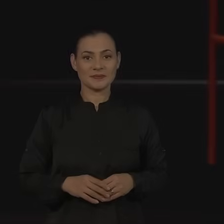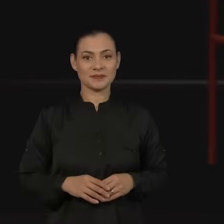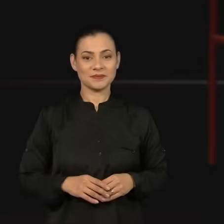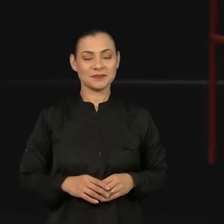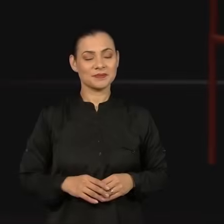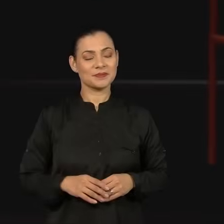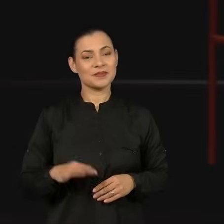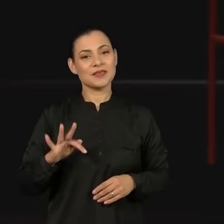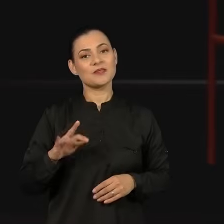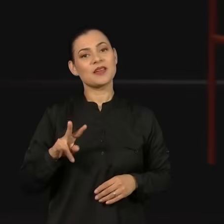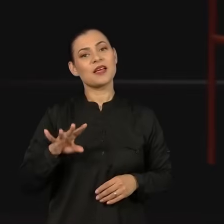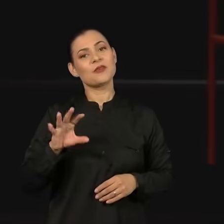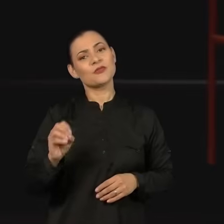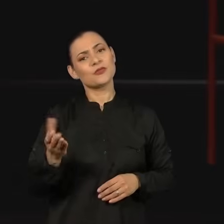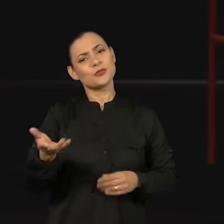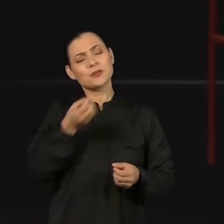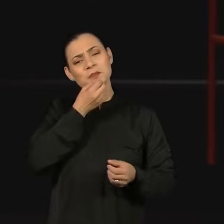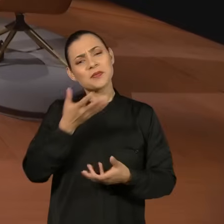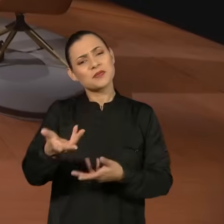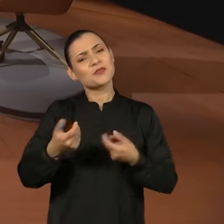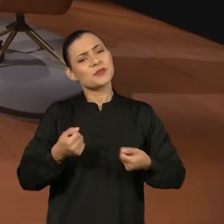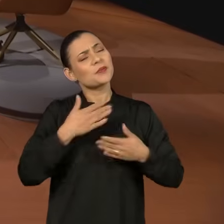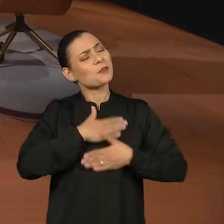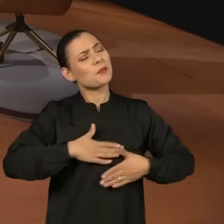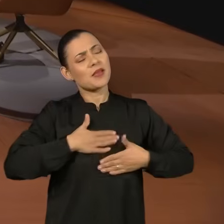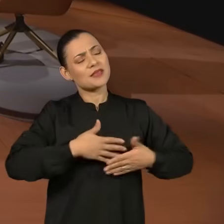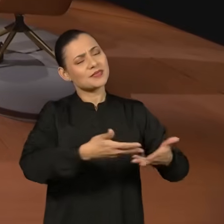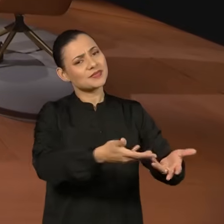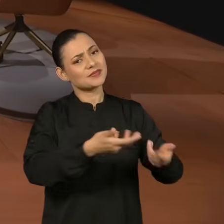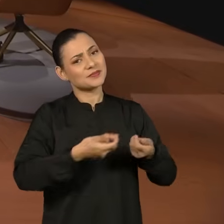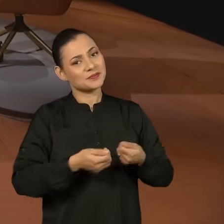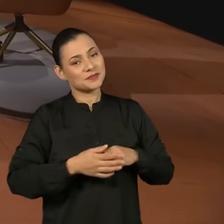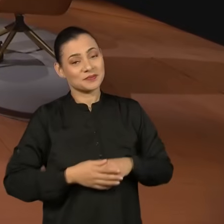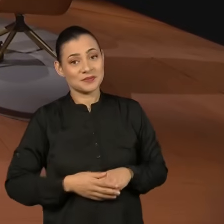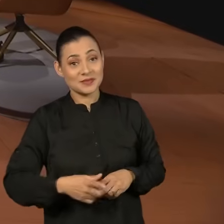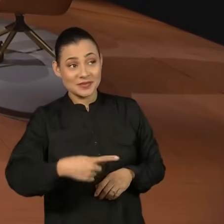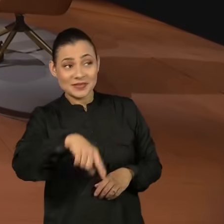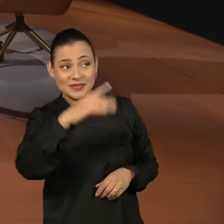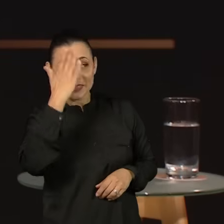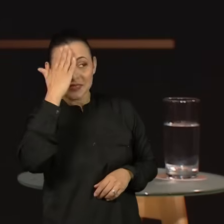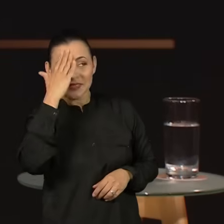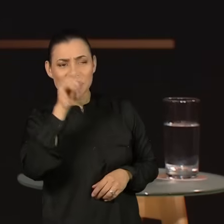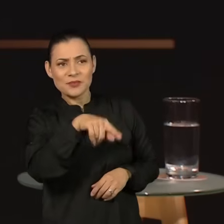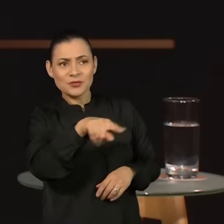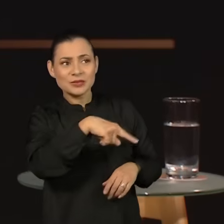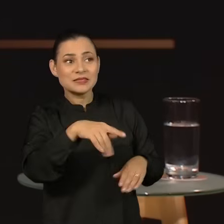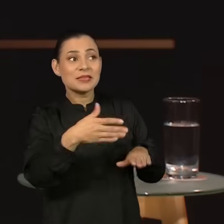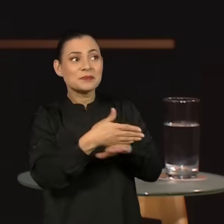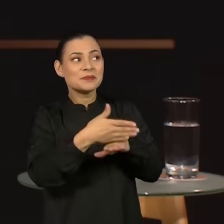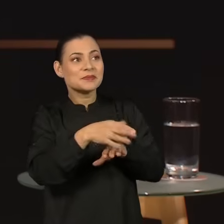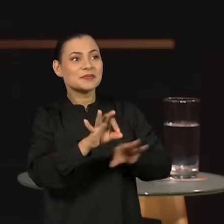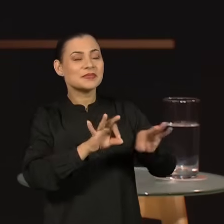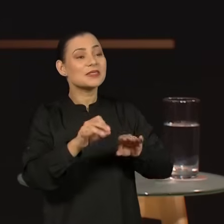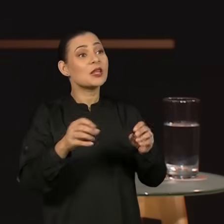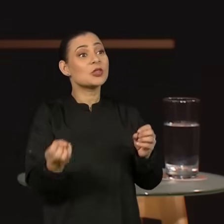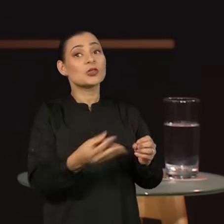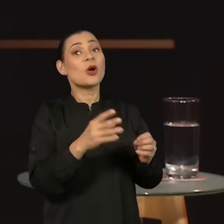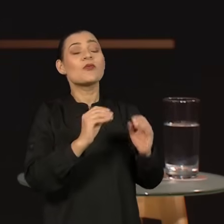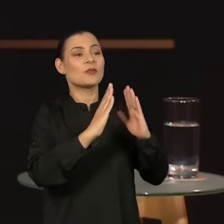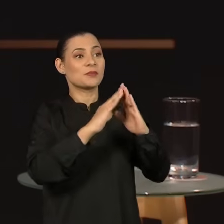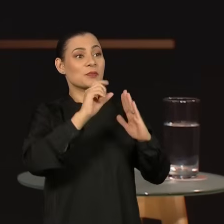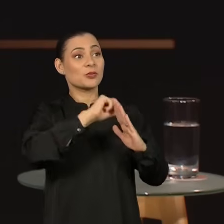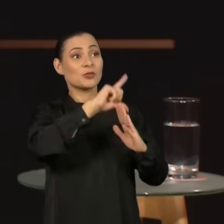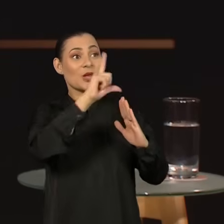Flávio, seja muito bem-vindo, é um prazer te receber aqui. Obrigado. Flávio, sabemos que você está envolvido aí nas gravações da nova temporada do Mundo da